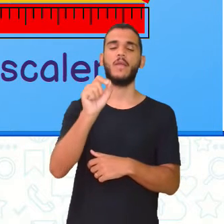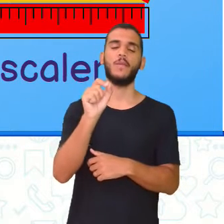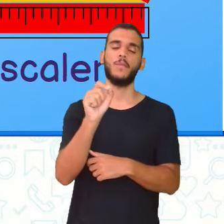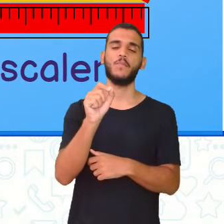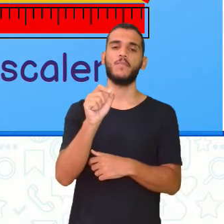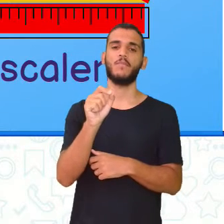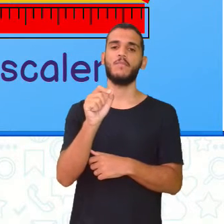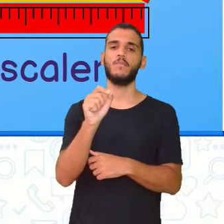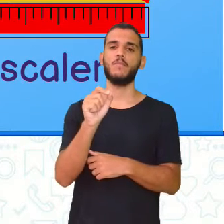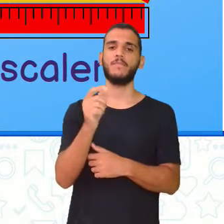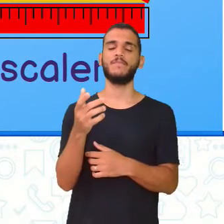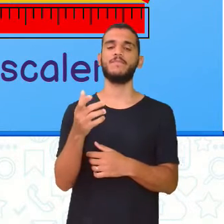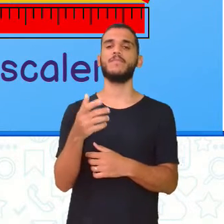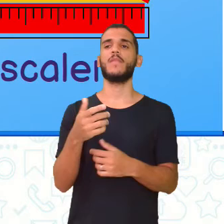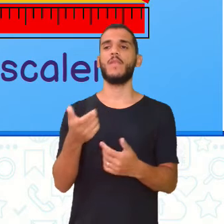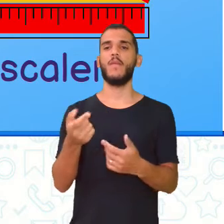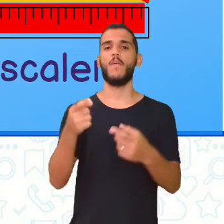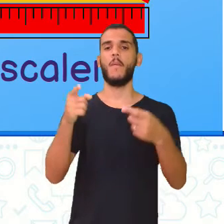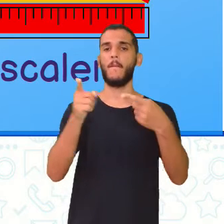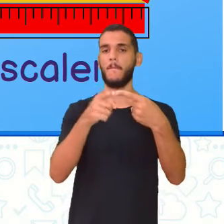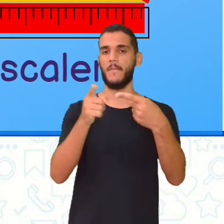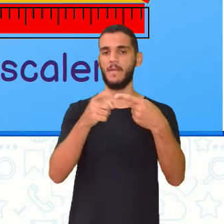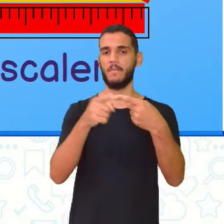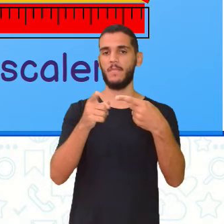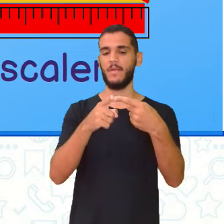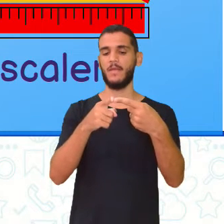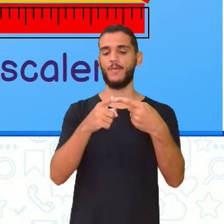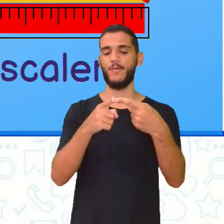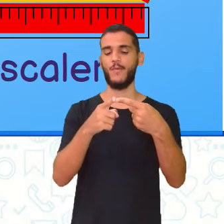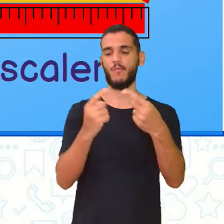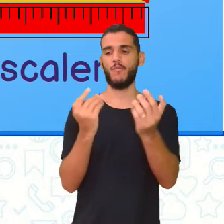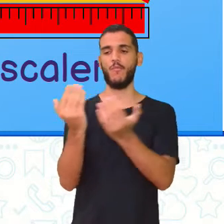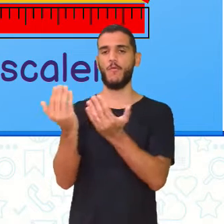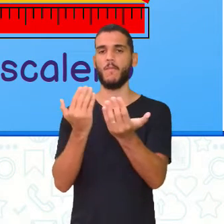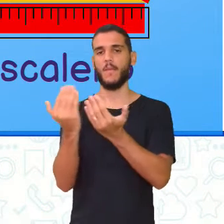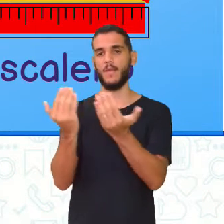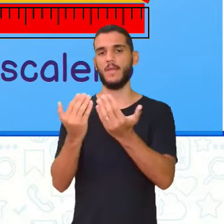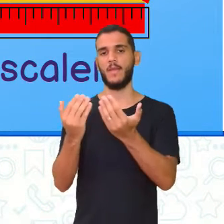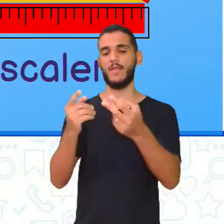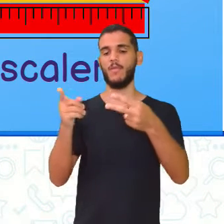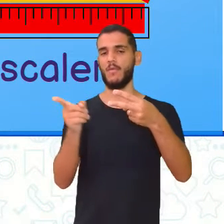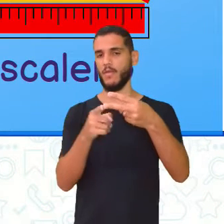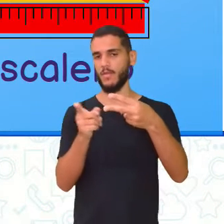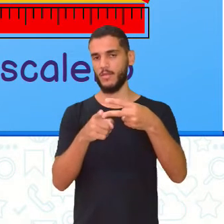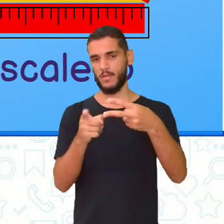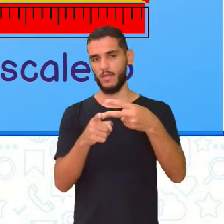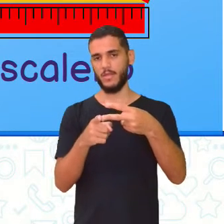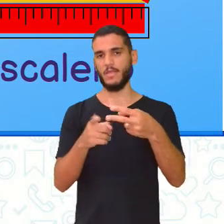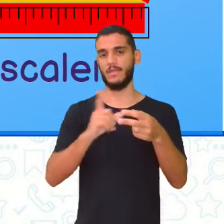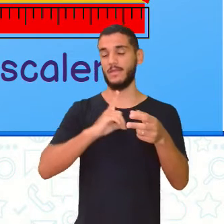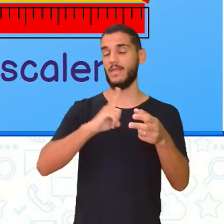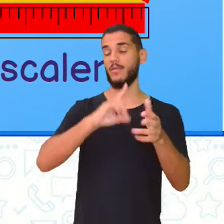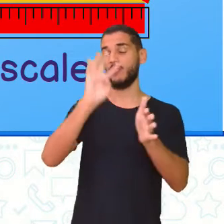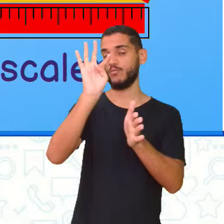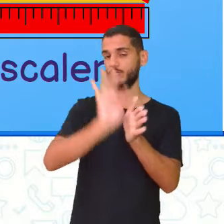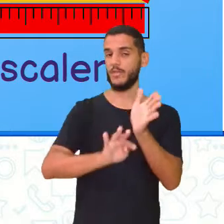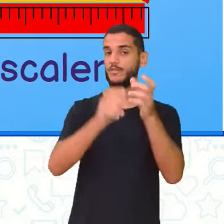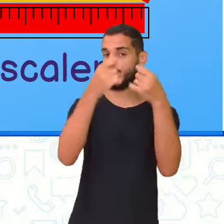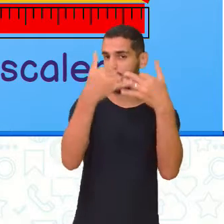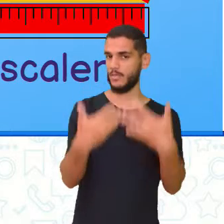considerarem o equilátero isósceles, no texto vai estar dito. É tipo